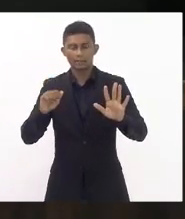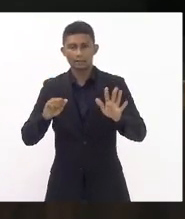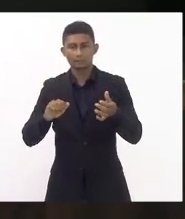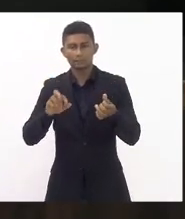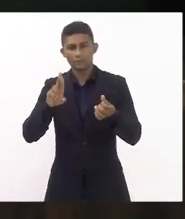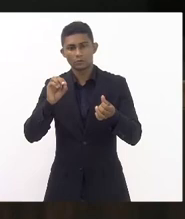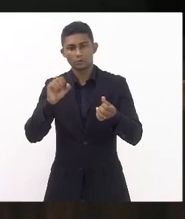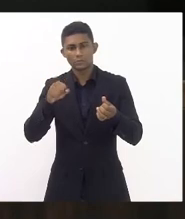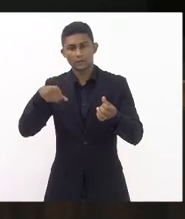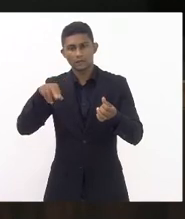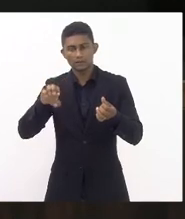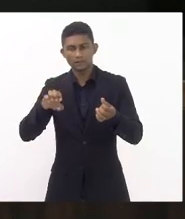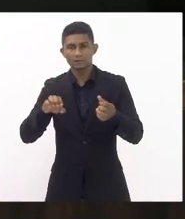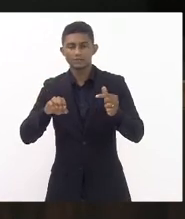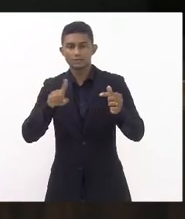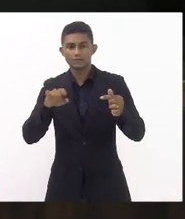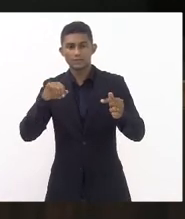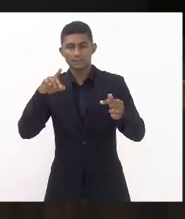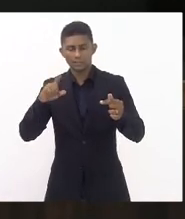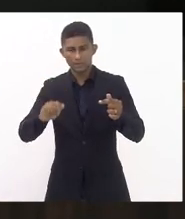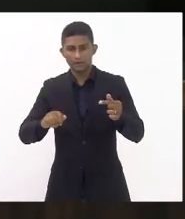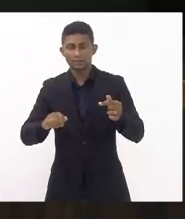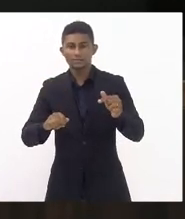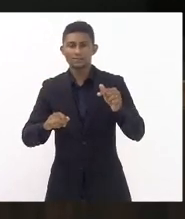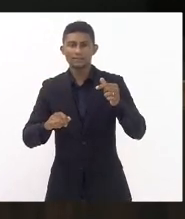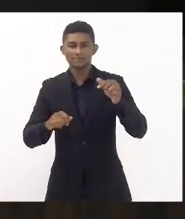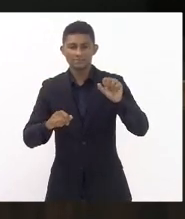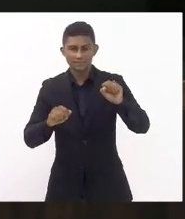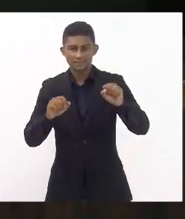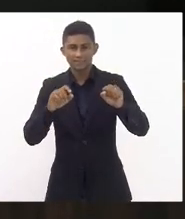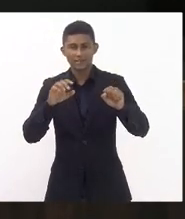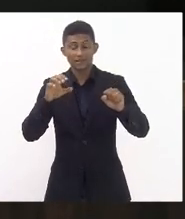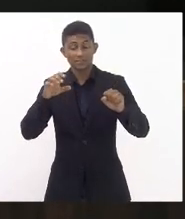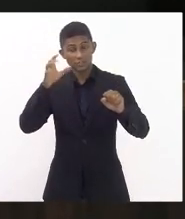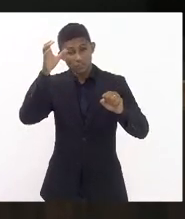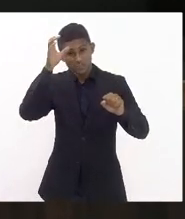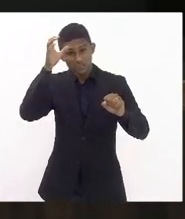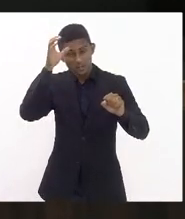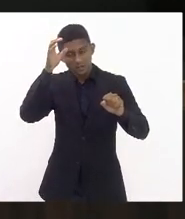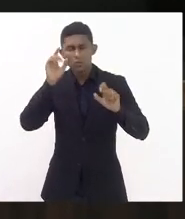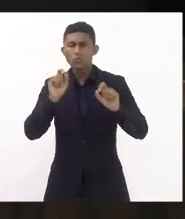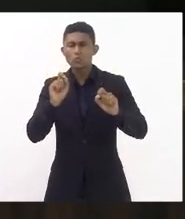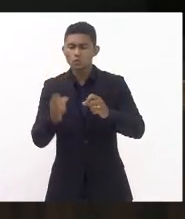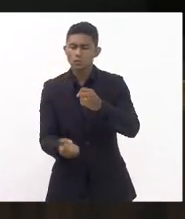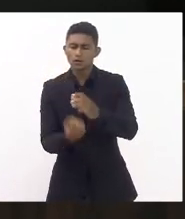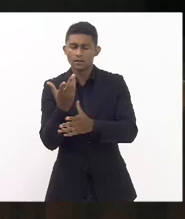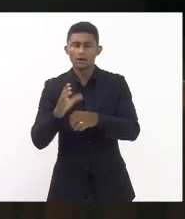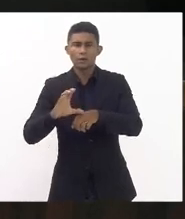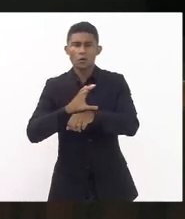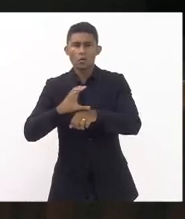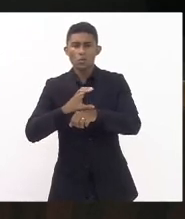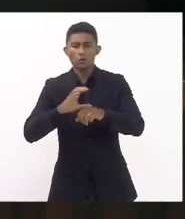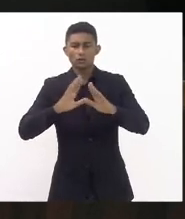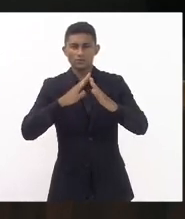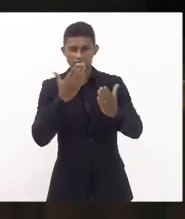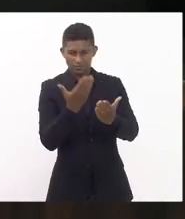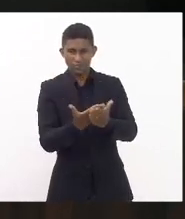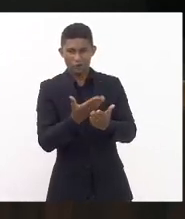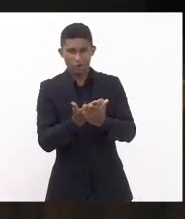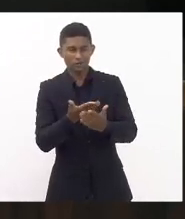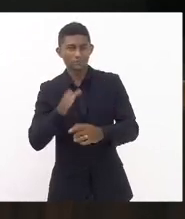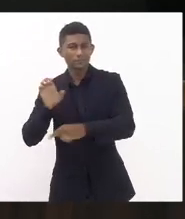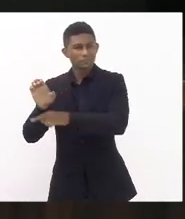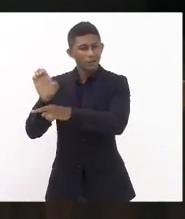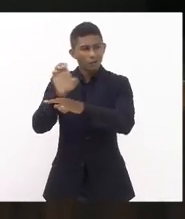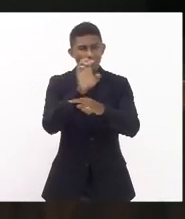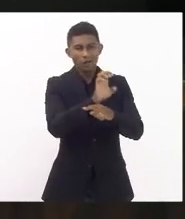Rosane Félix, Zeidan e Tia Ju, que dispõe sobre a criação do curso educacional no âmbito das escolas